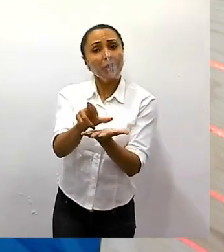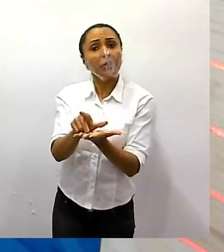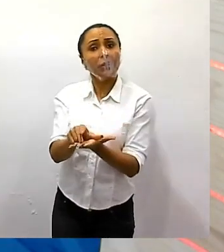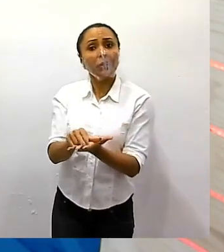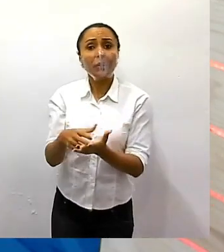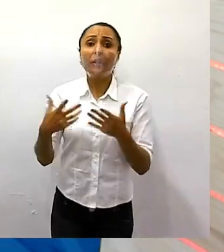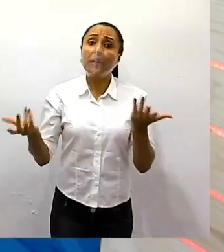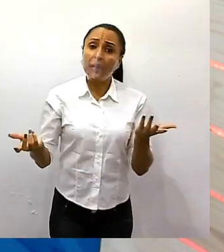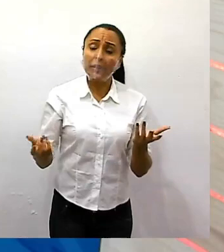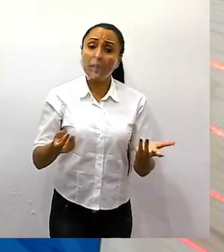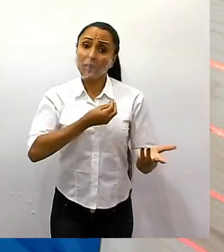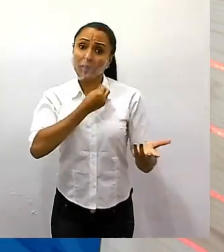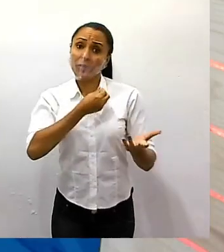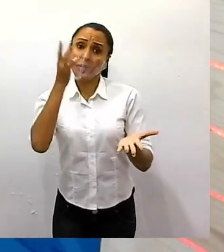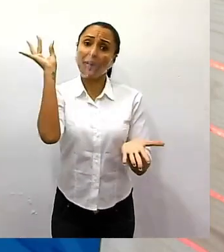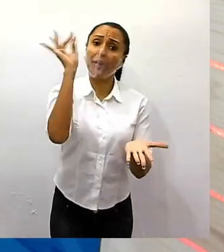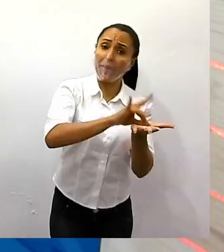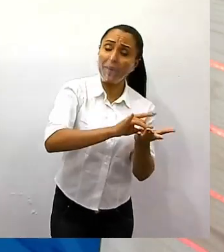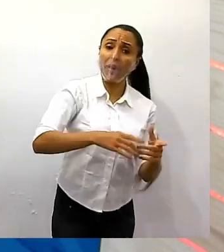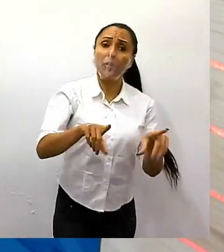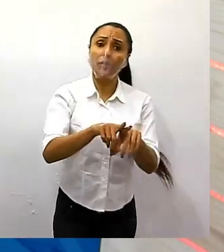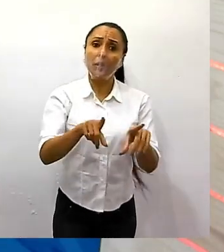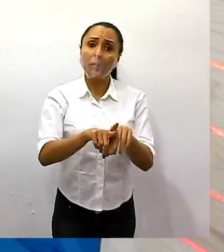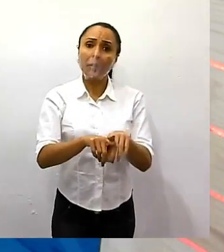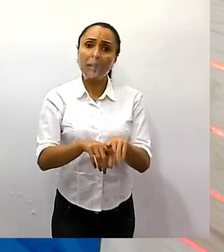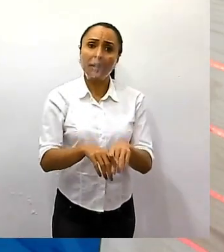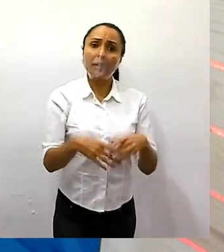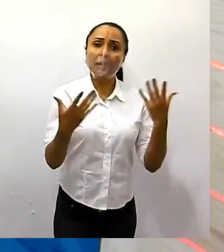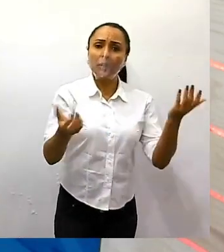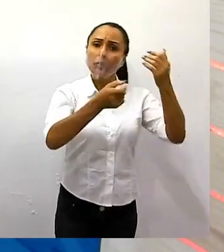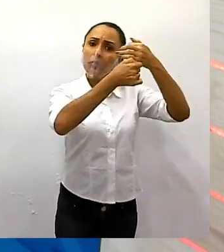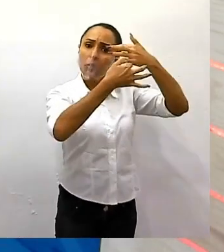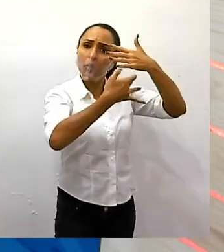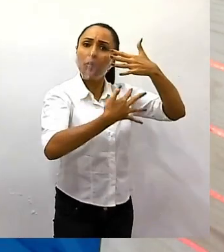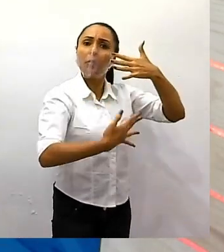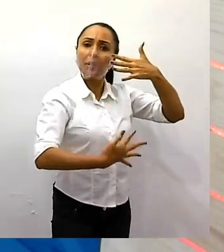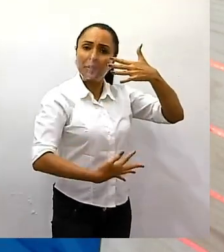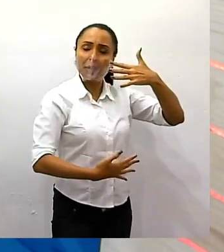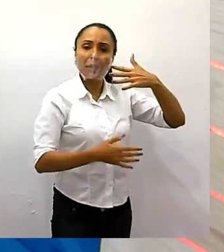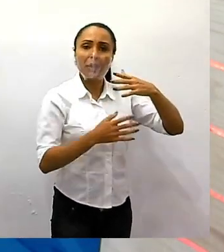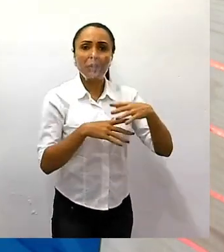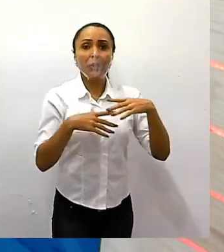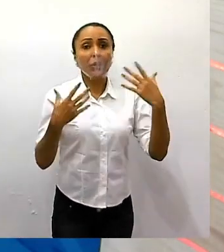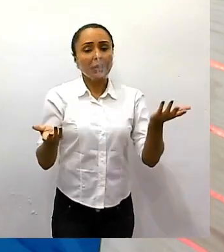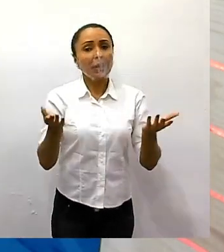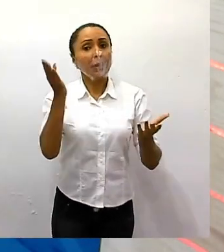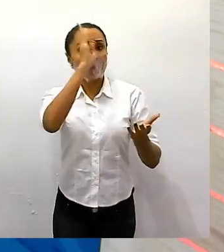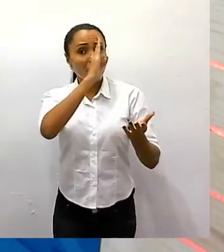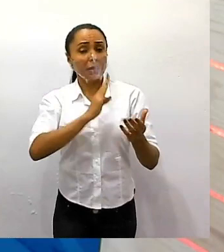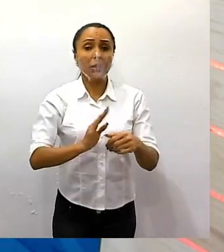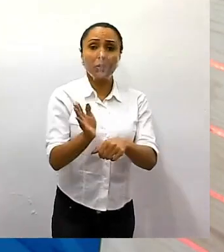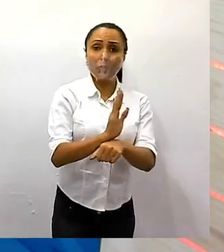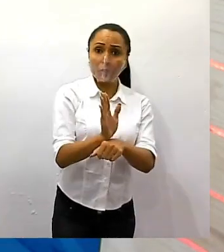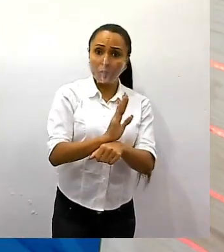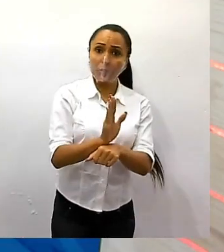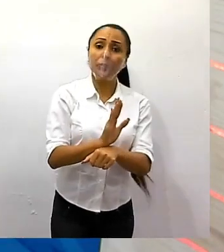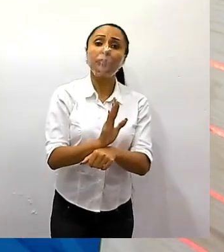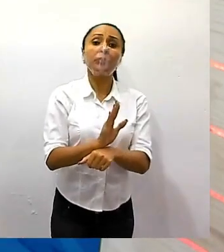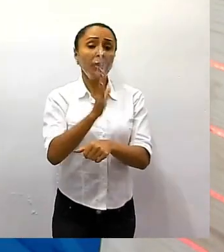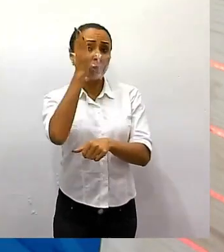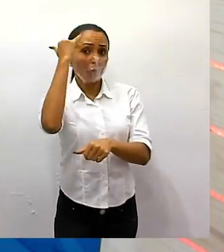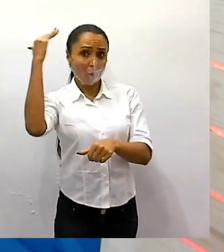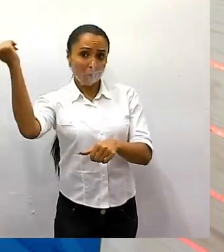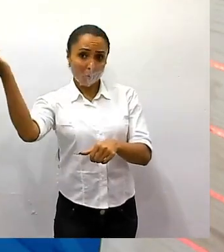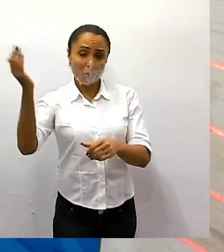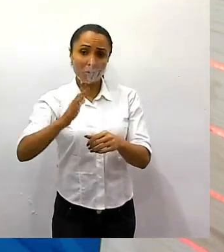coisas reais, né? A gente tem, na linha de documentário, a gente tem grandes filmes brasileiros, grandes documentários que